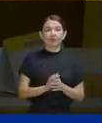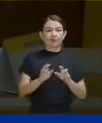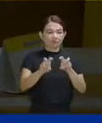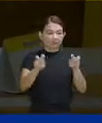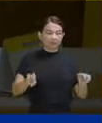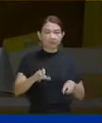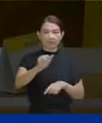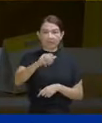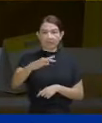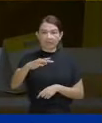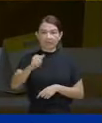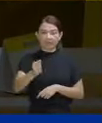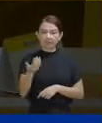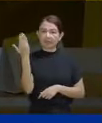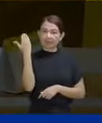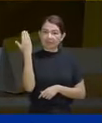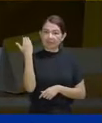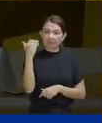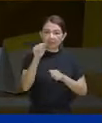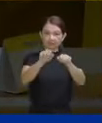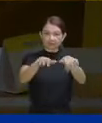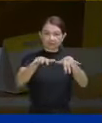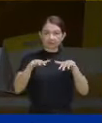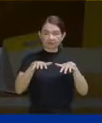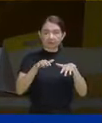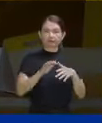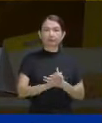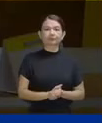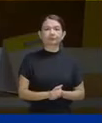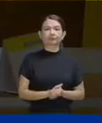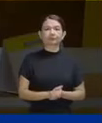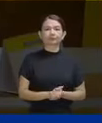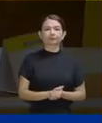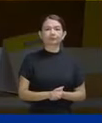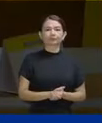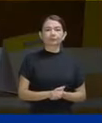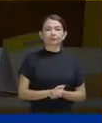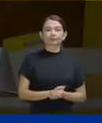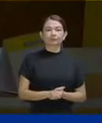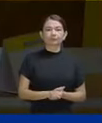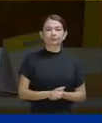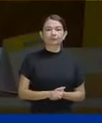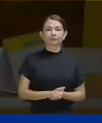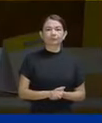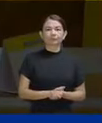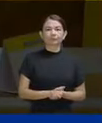do TREAP, no canto direito inferior, janela de livros com intérprete. Realizado no dia